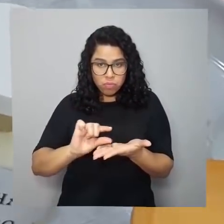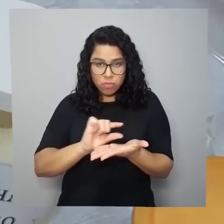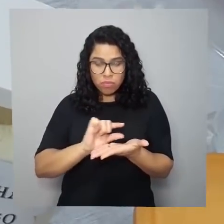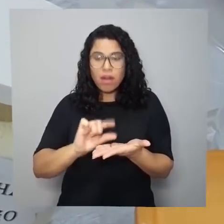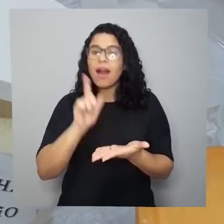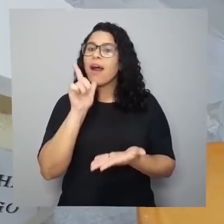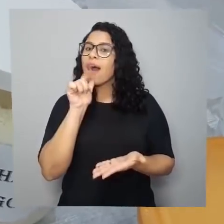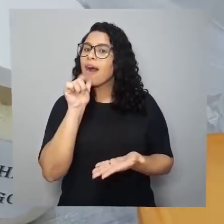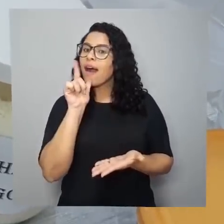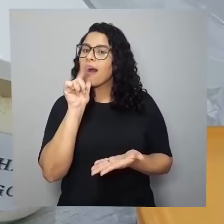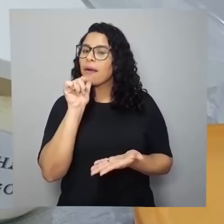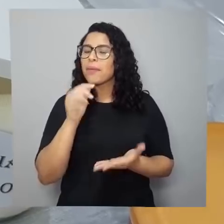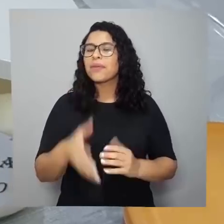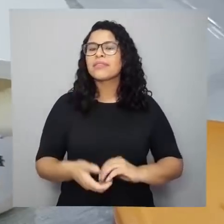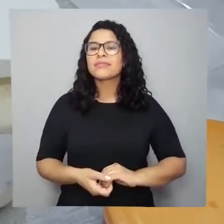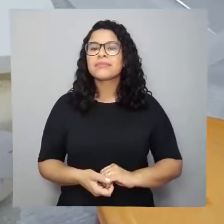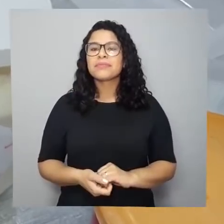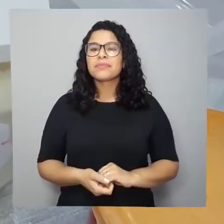de água,